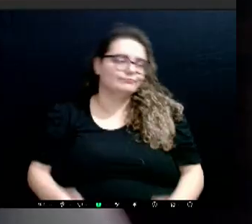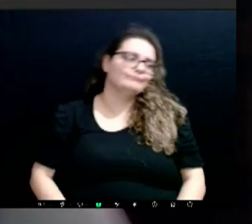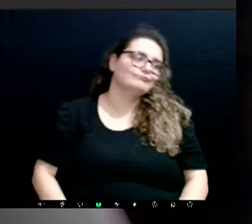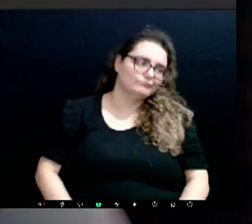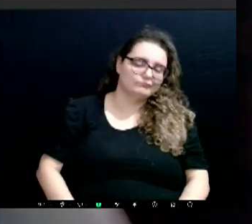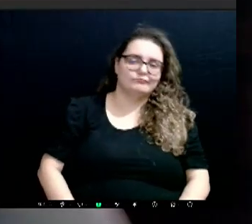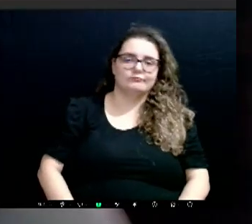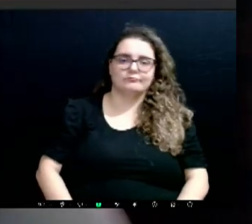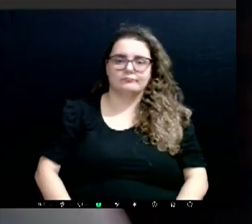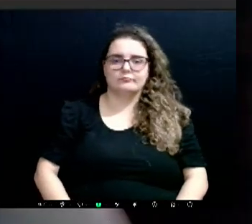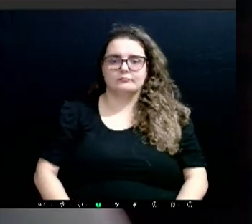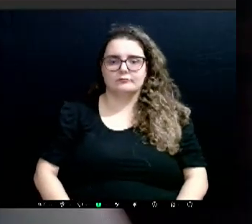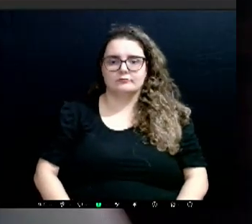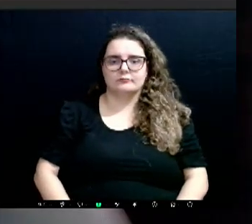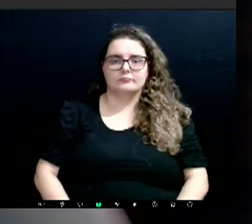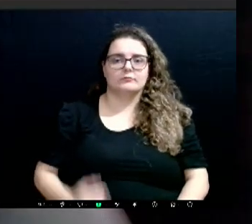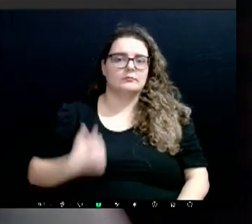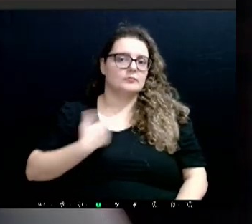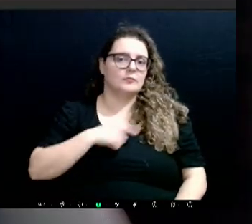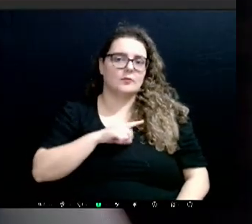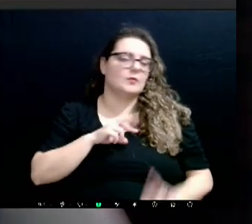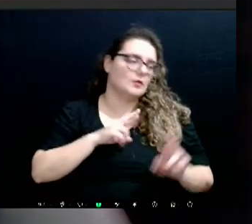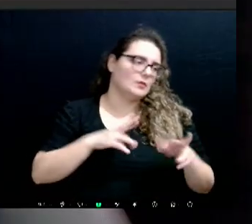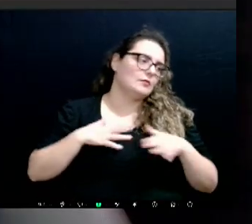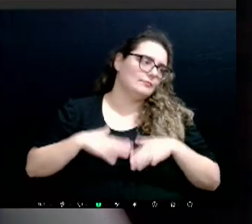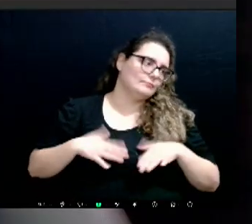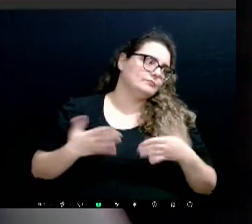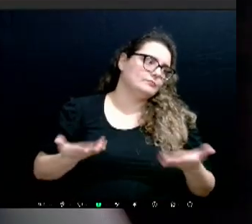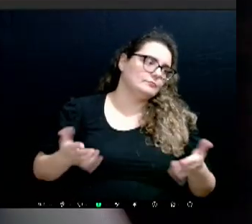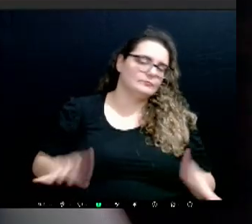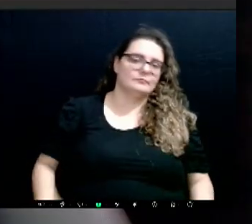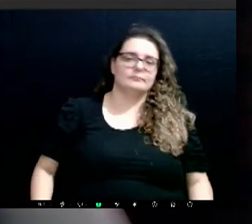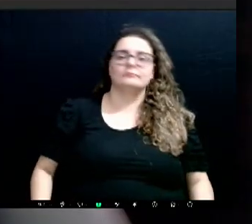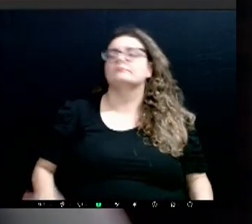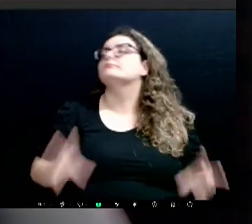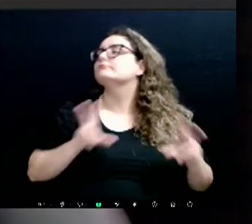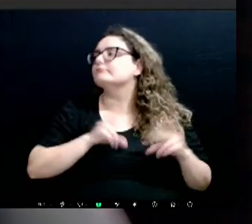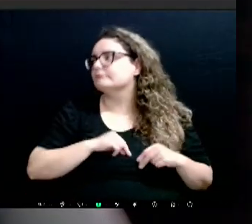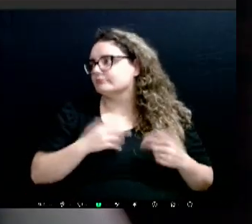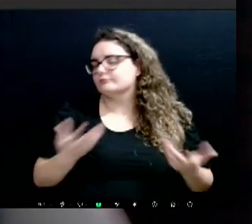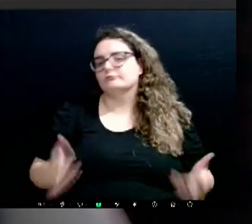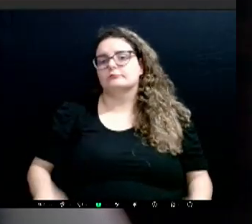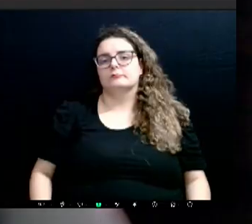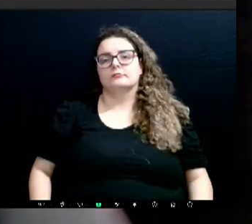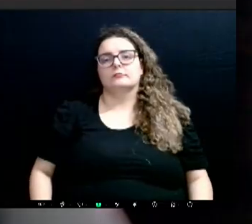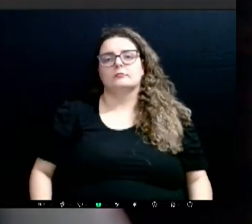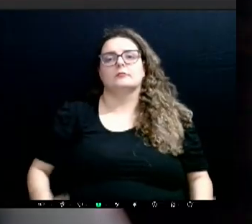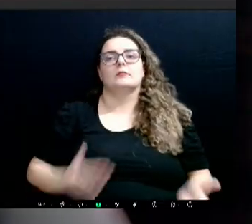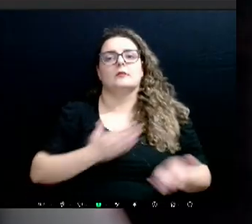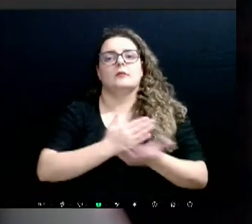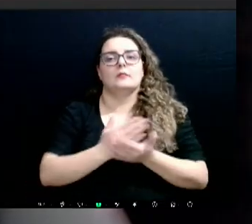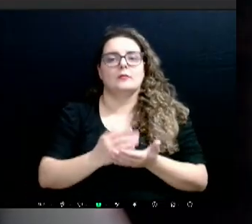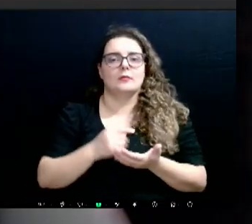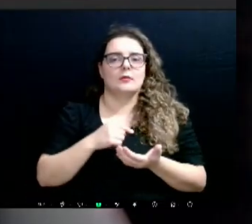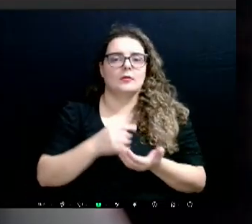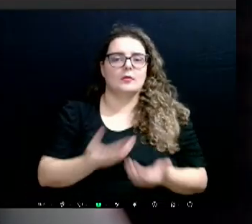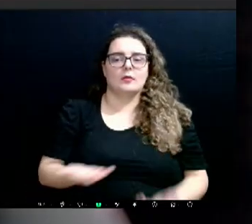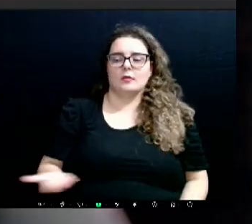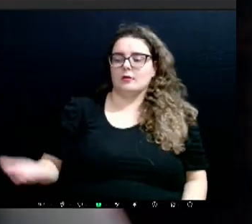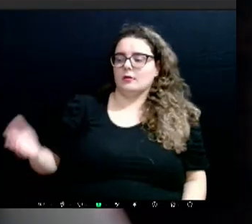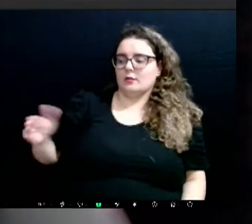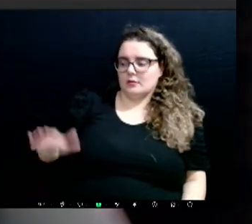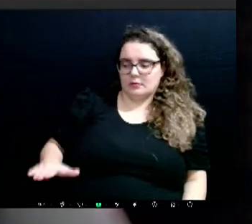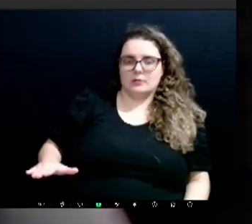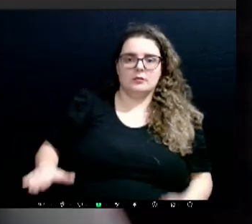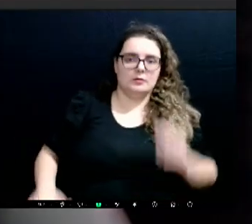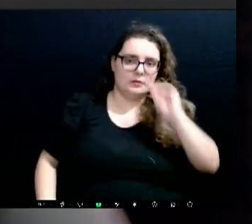está dormindo tranquilo. Né? Então, para começar a ser também só virando o celular, a tela para baixo,